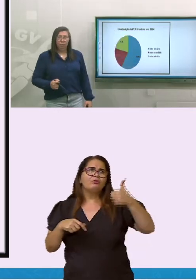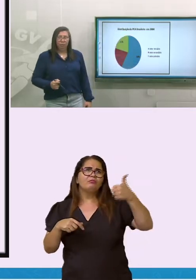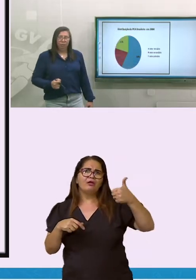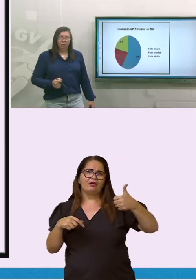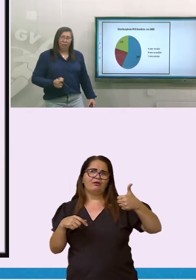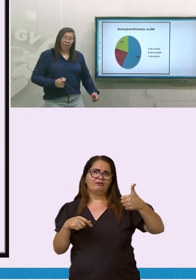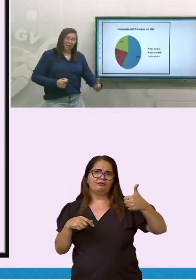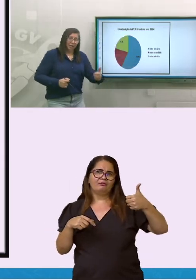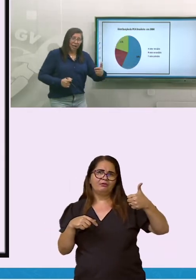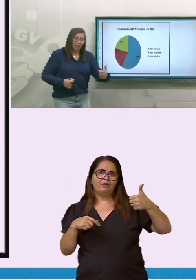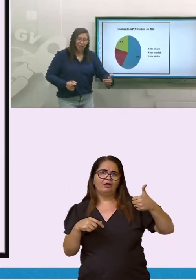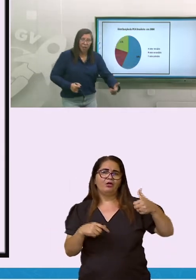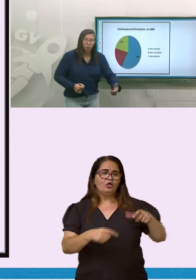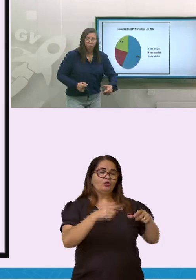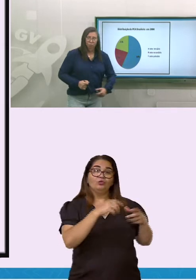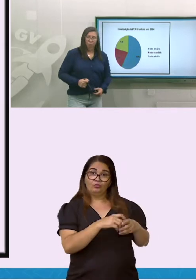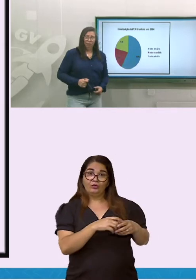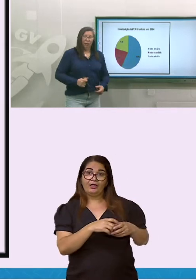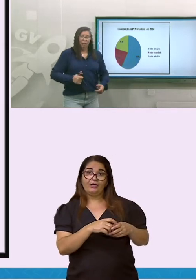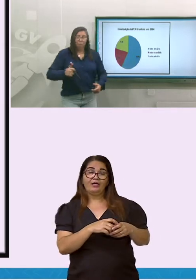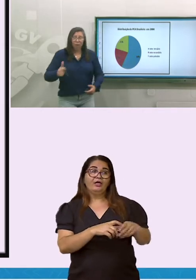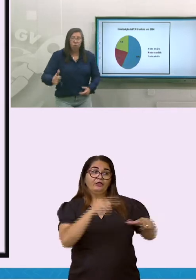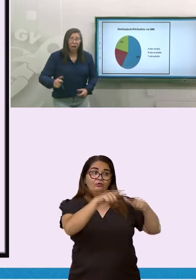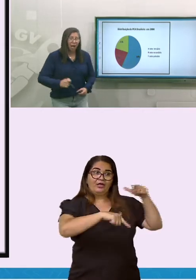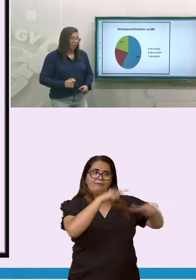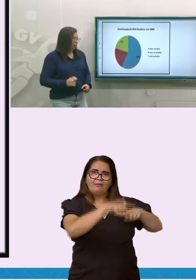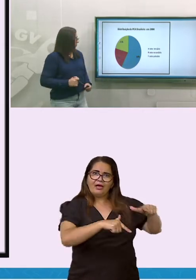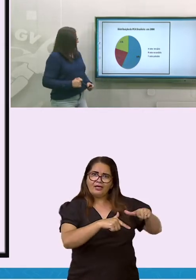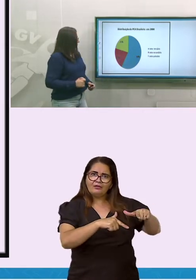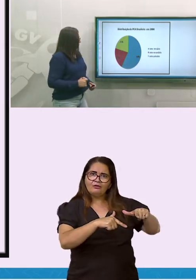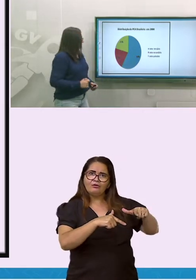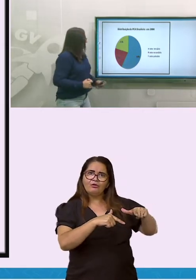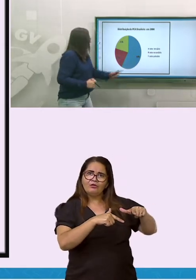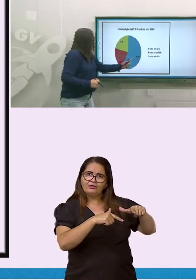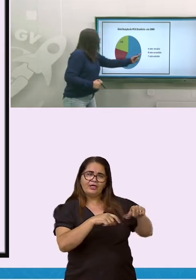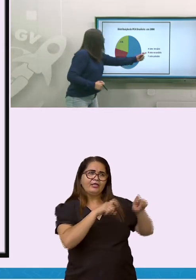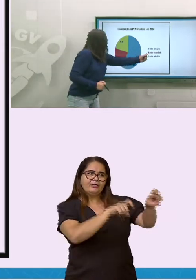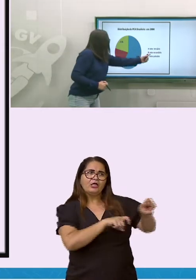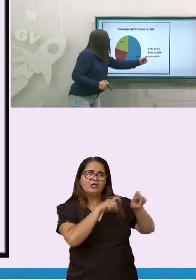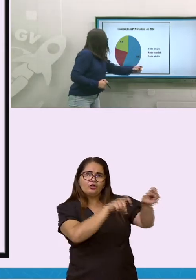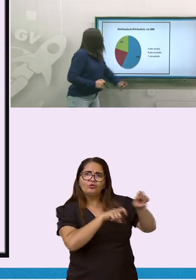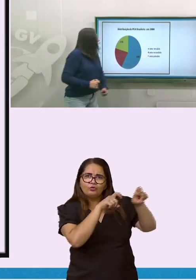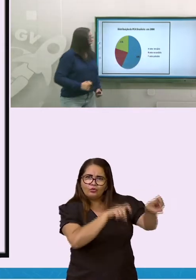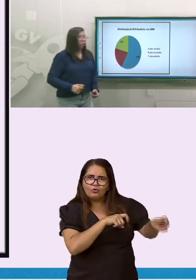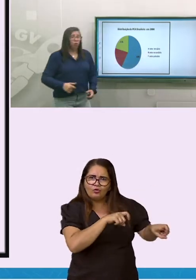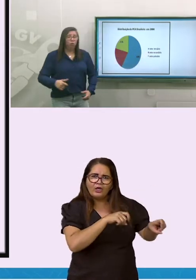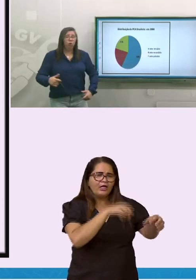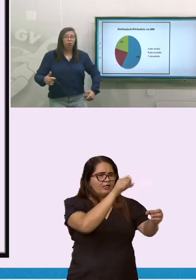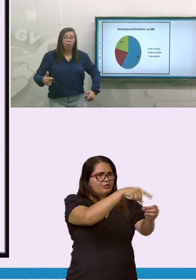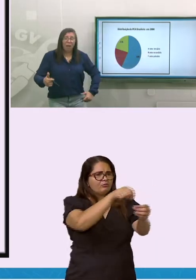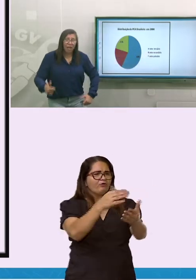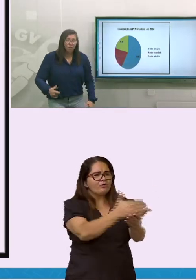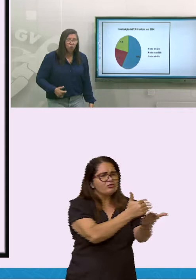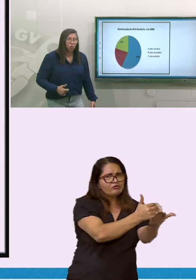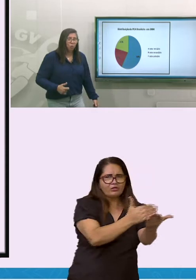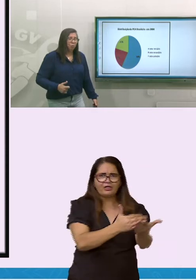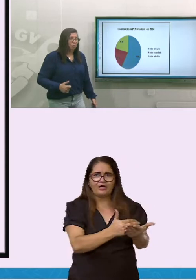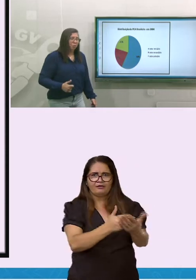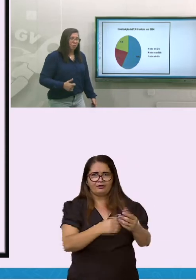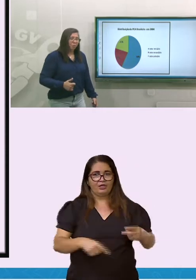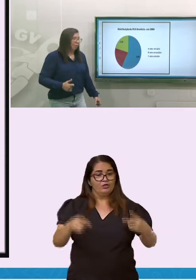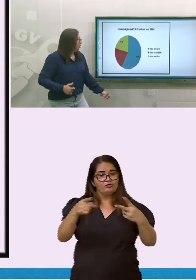agricultura, na extração, na pecuária. Setor secundário, no